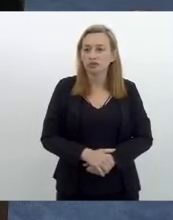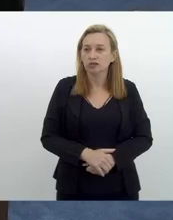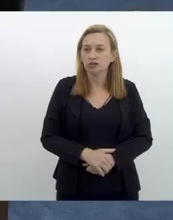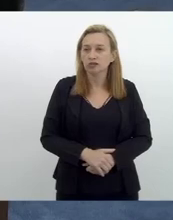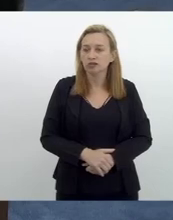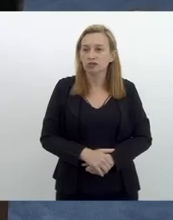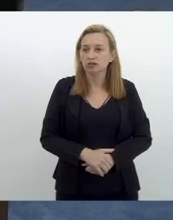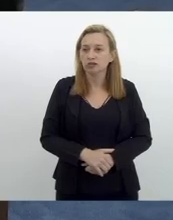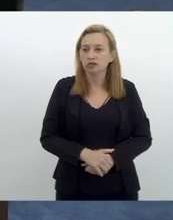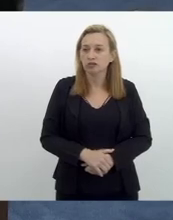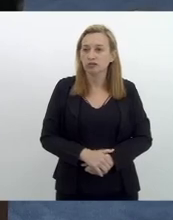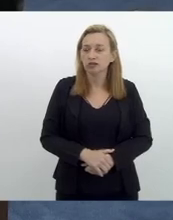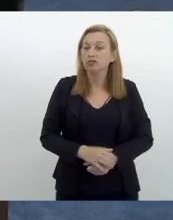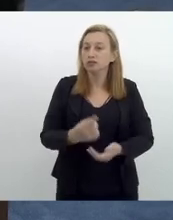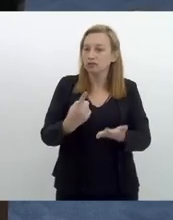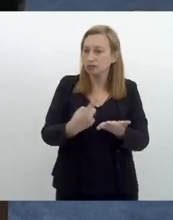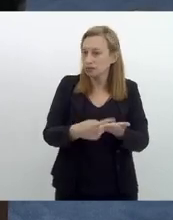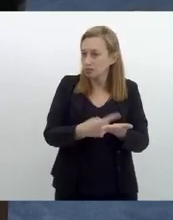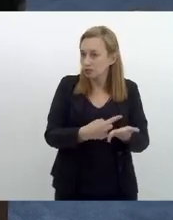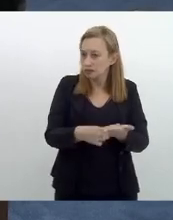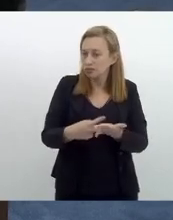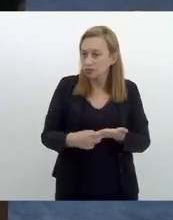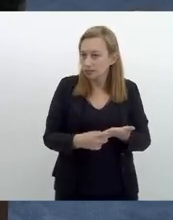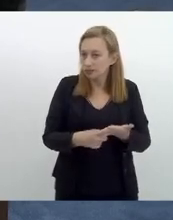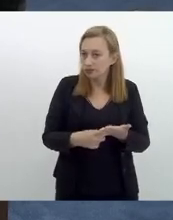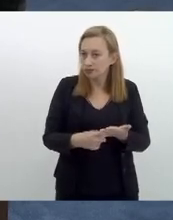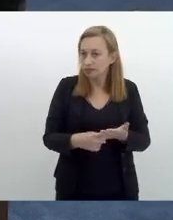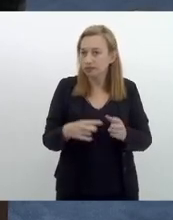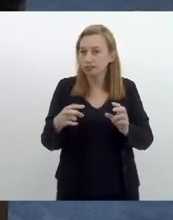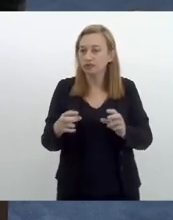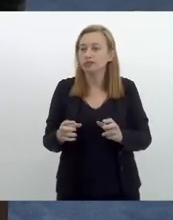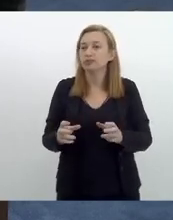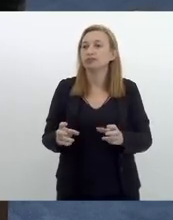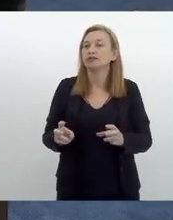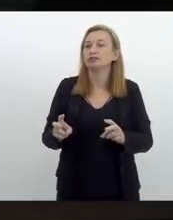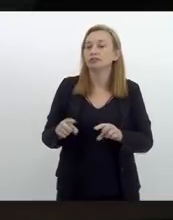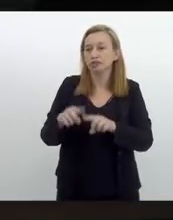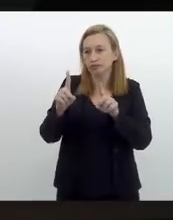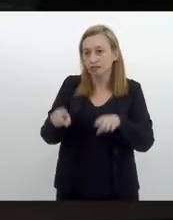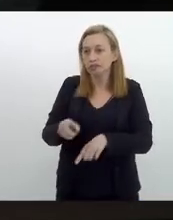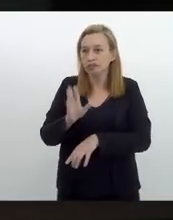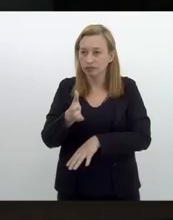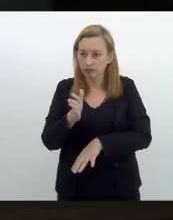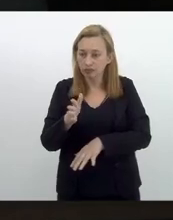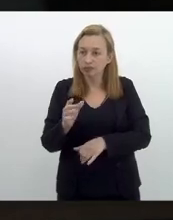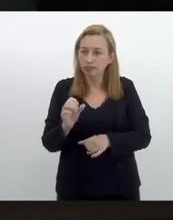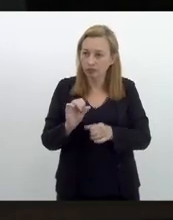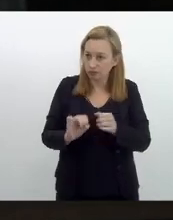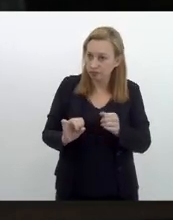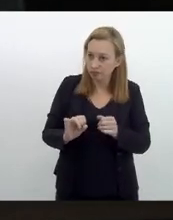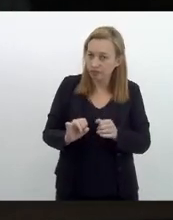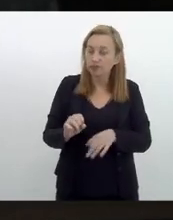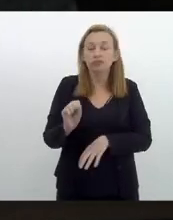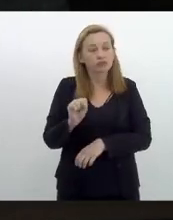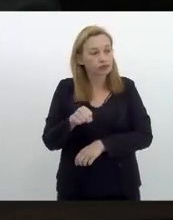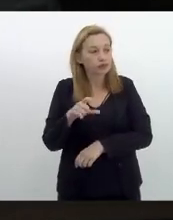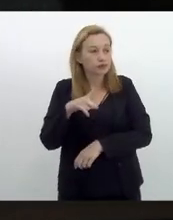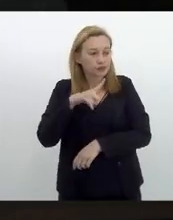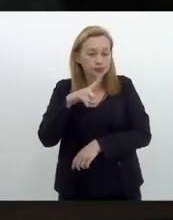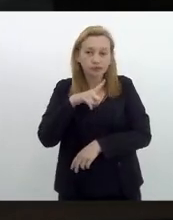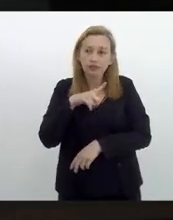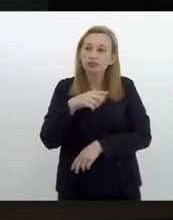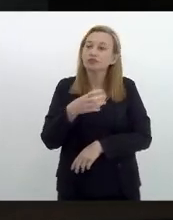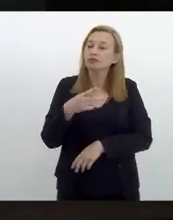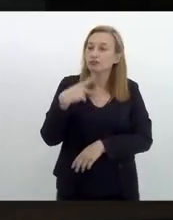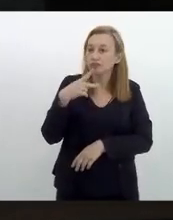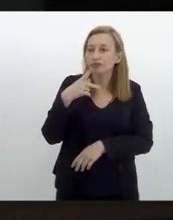o acordo que excepcionaliza esses casos já foi firmado porque de fato eles existem o que eu